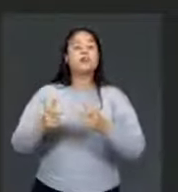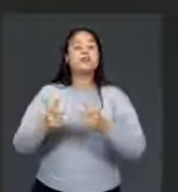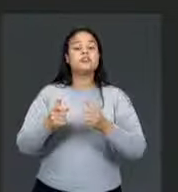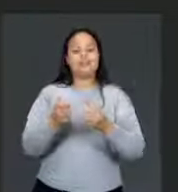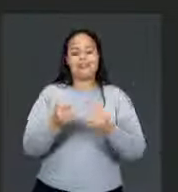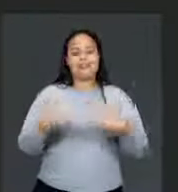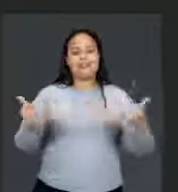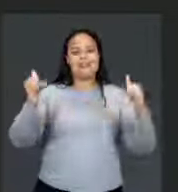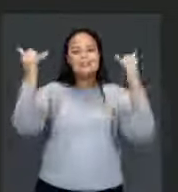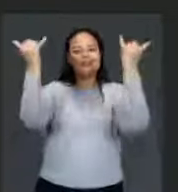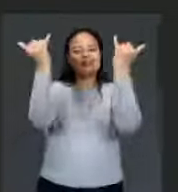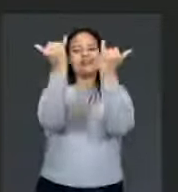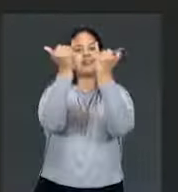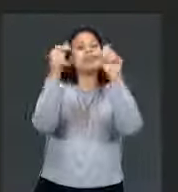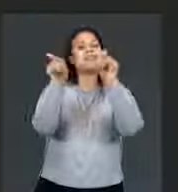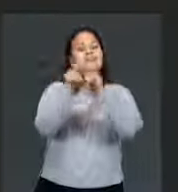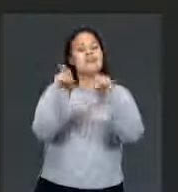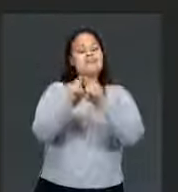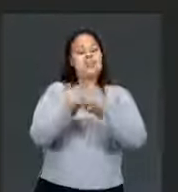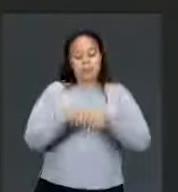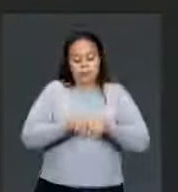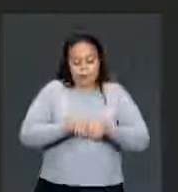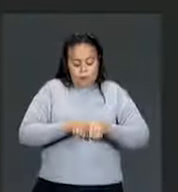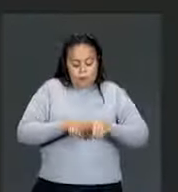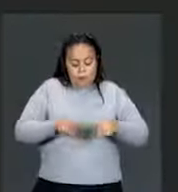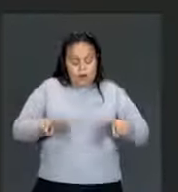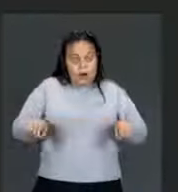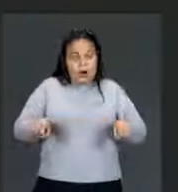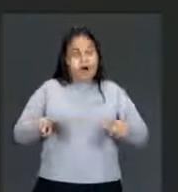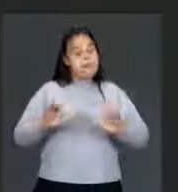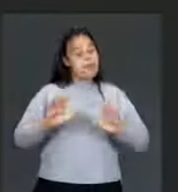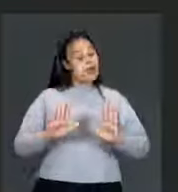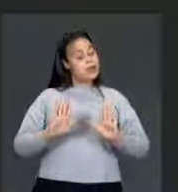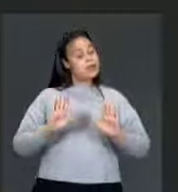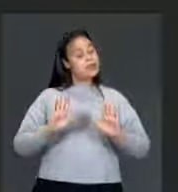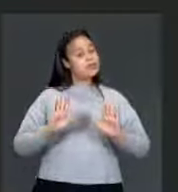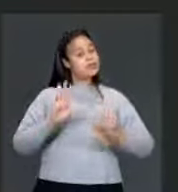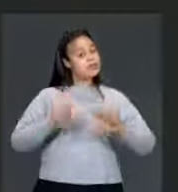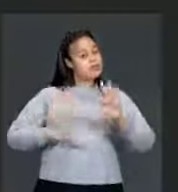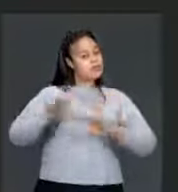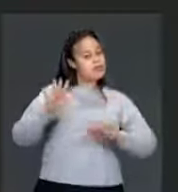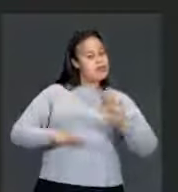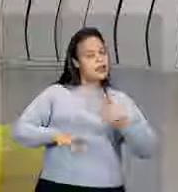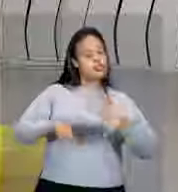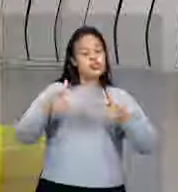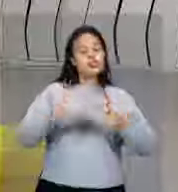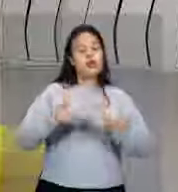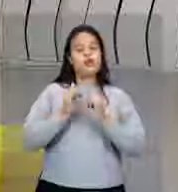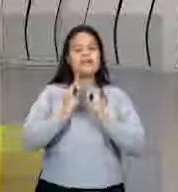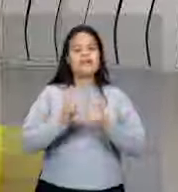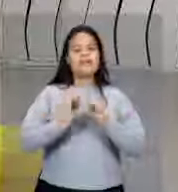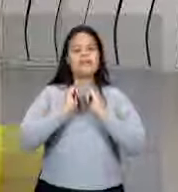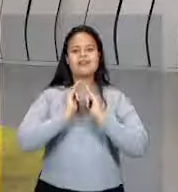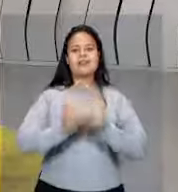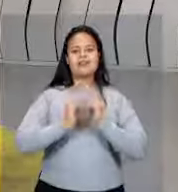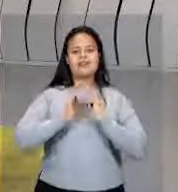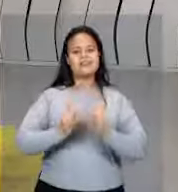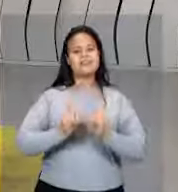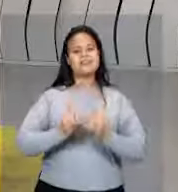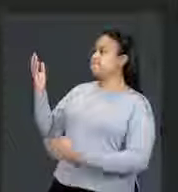circuito. Claro que devido ao campo elétrico gerado pela fonte geradora de energia.